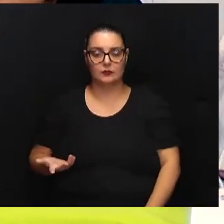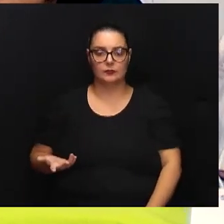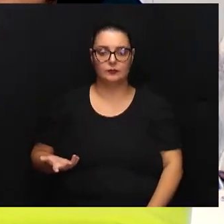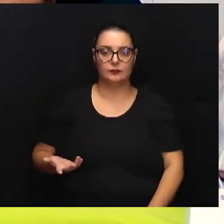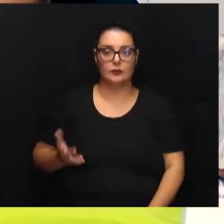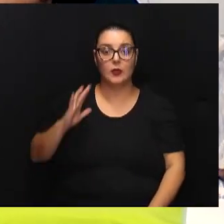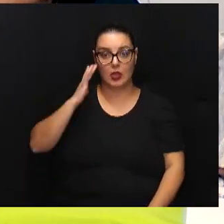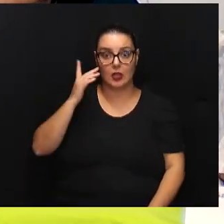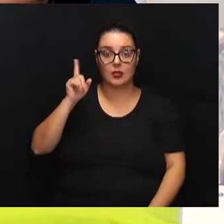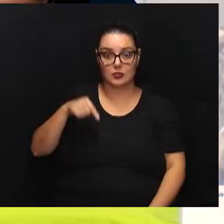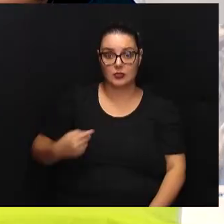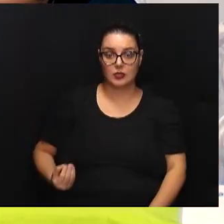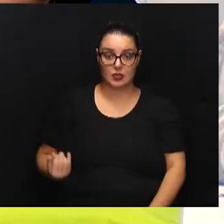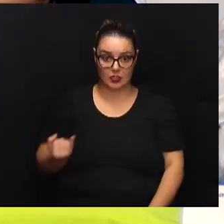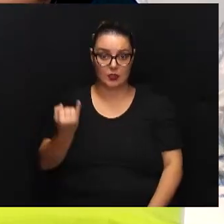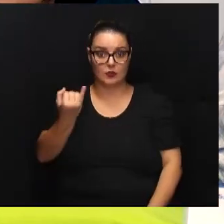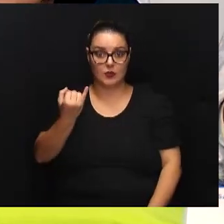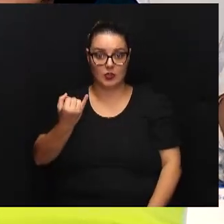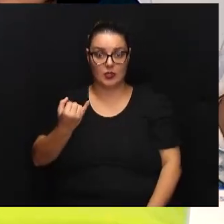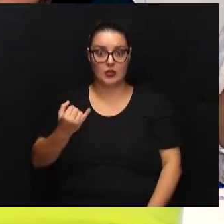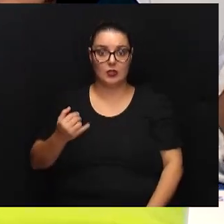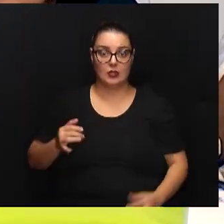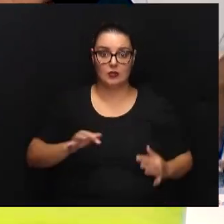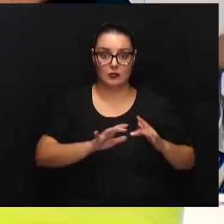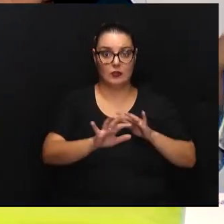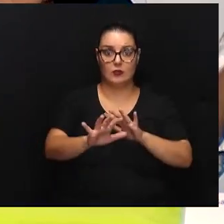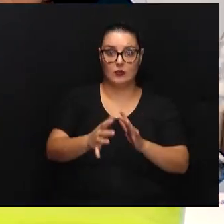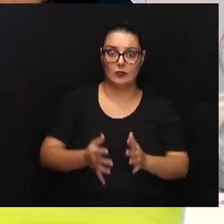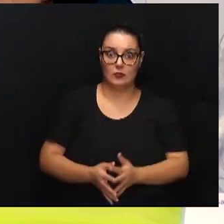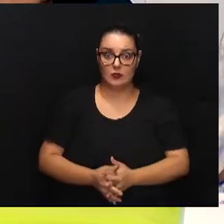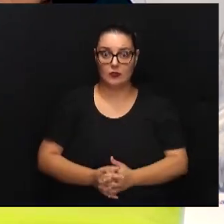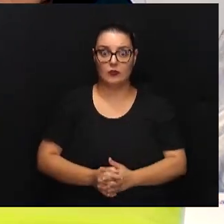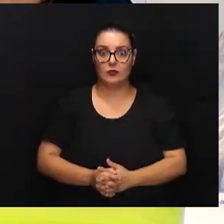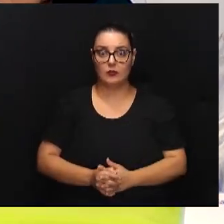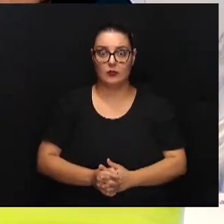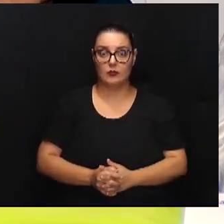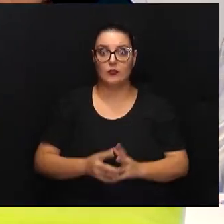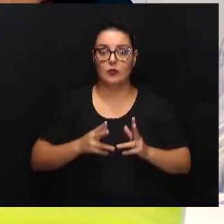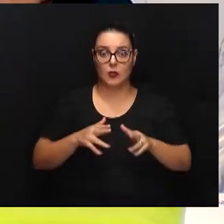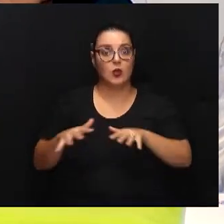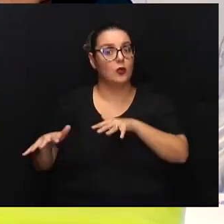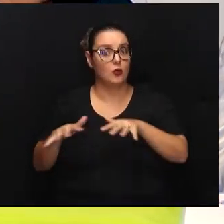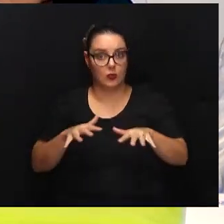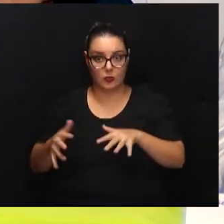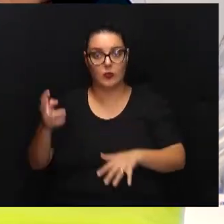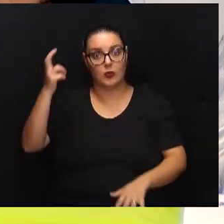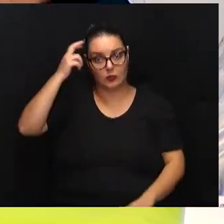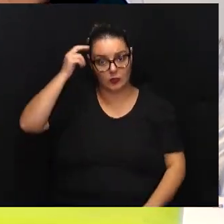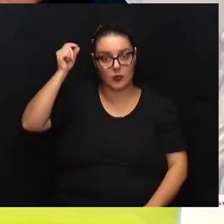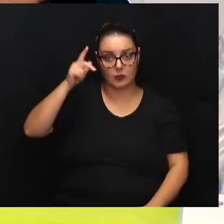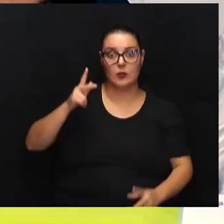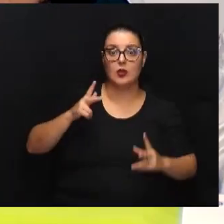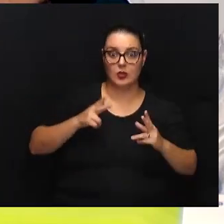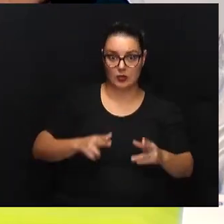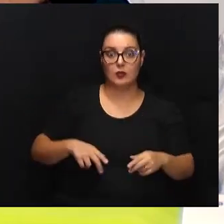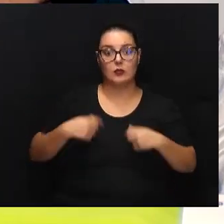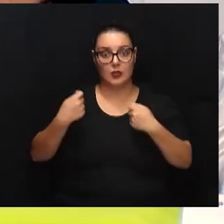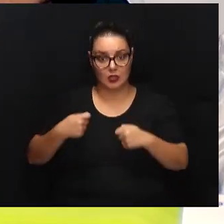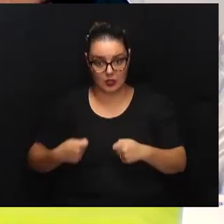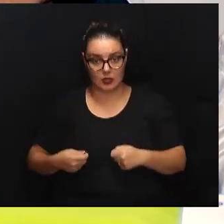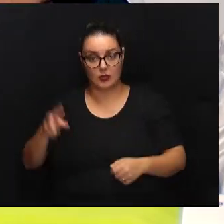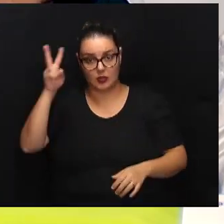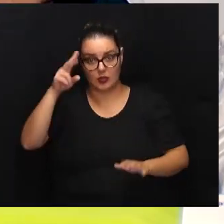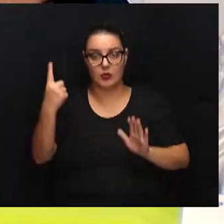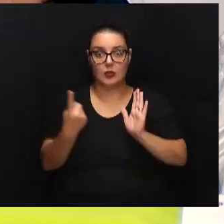paradas, elas são, assim como um movimento cultural e assim como devem ser patrimônio cultural das cidades, elas também